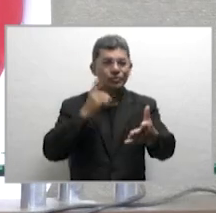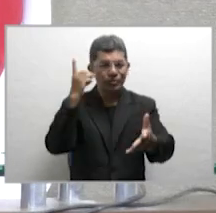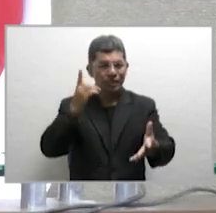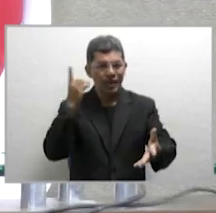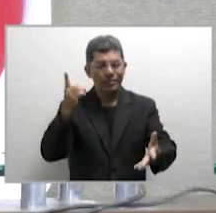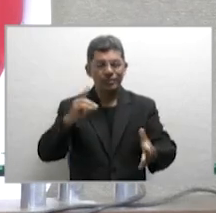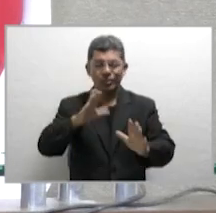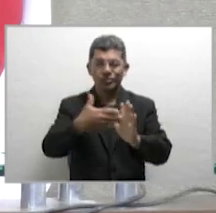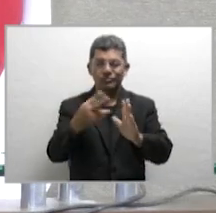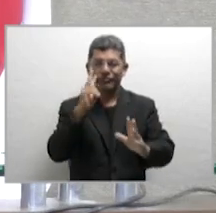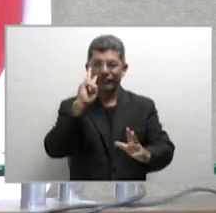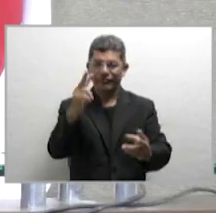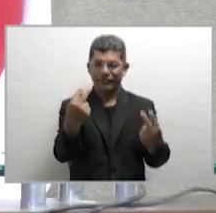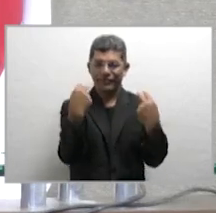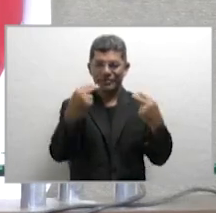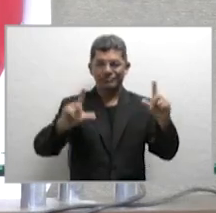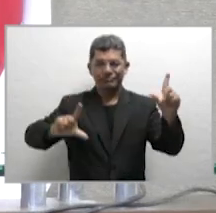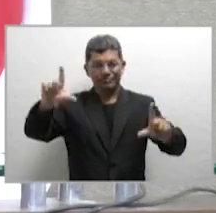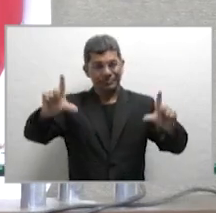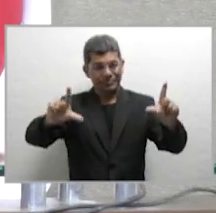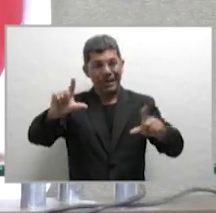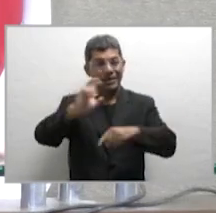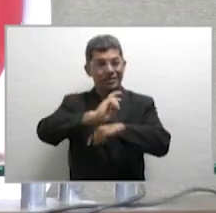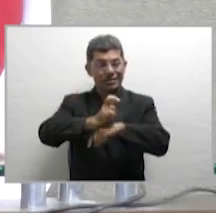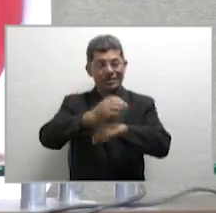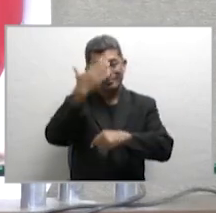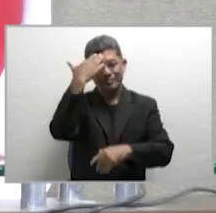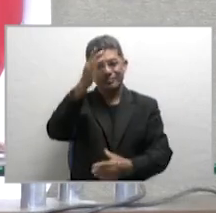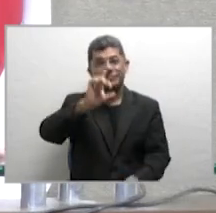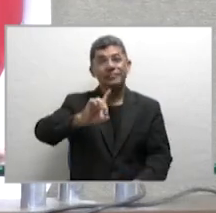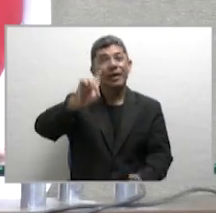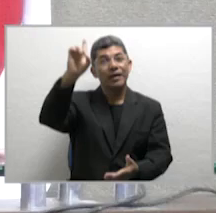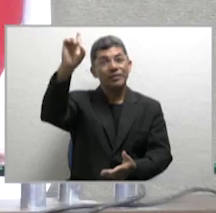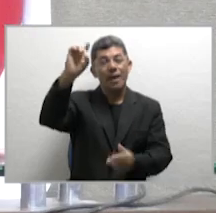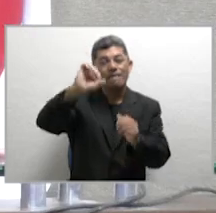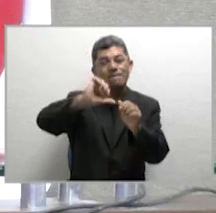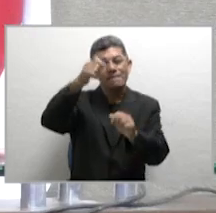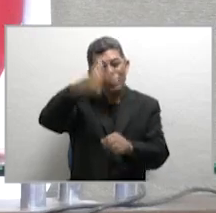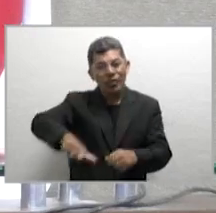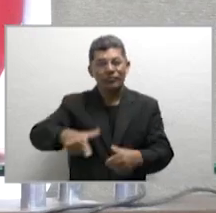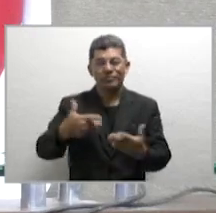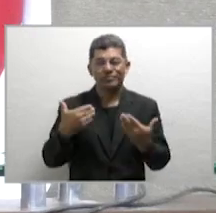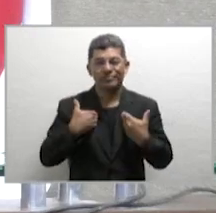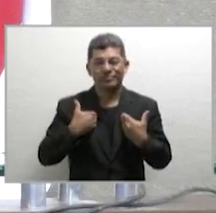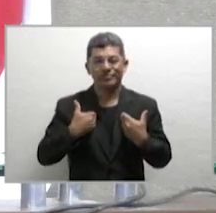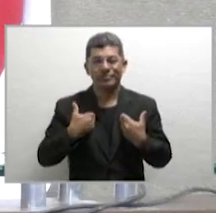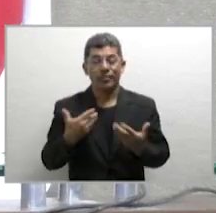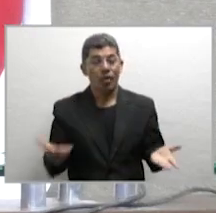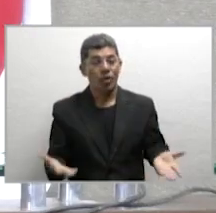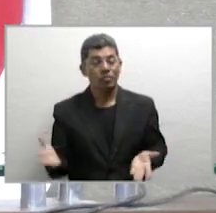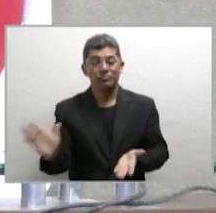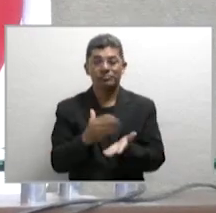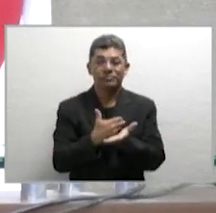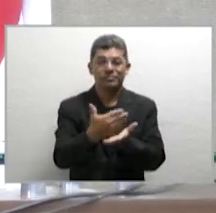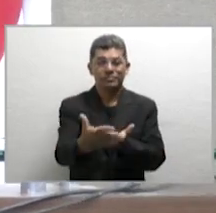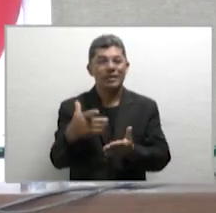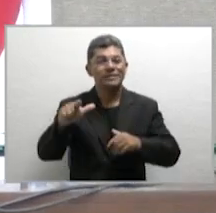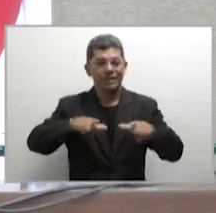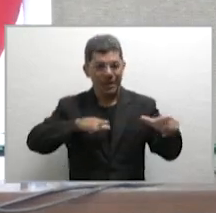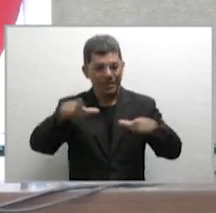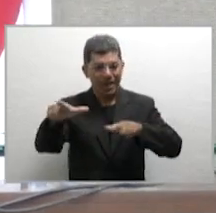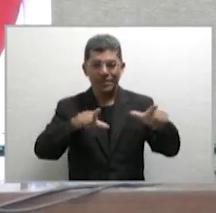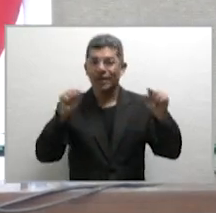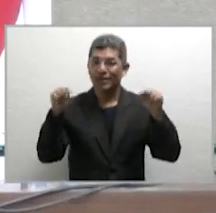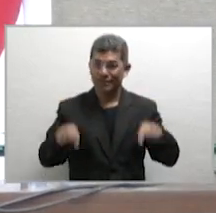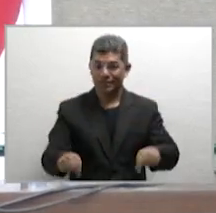Alian, primeiramente quero agradecer a Deus por mais uma oportunidade, por hoje estar iniciando os nossos trabalhos aqui